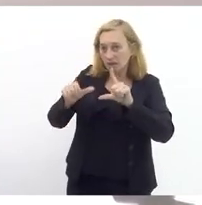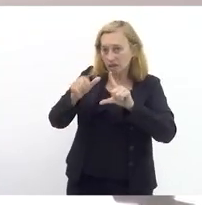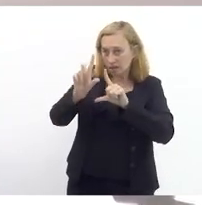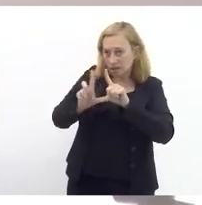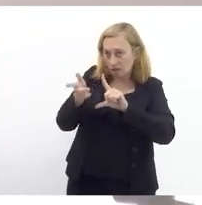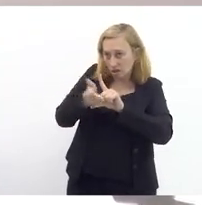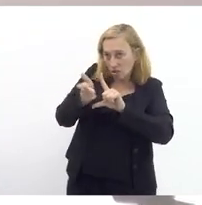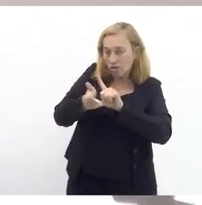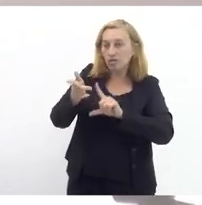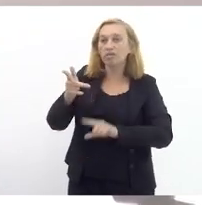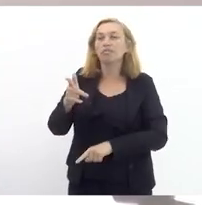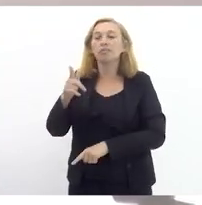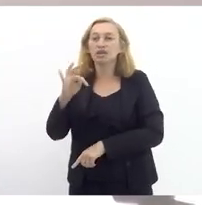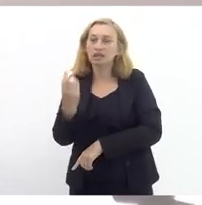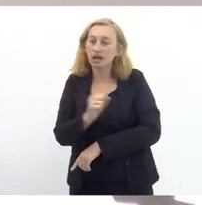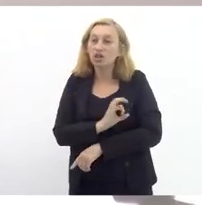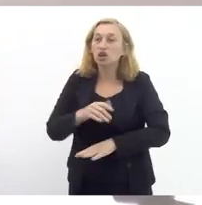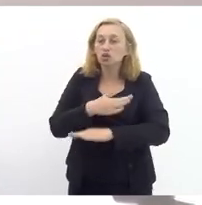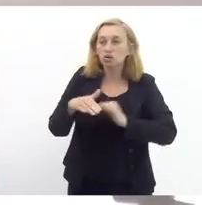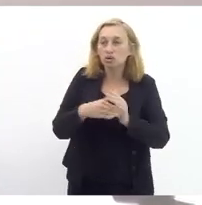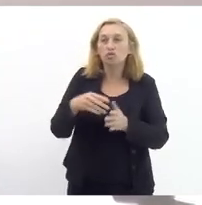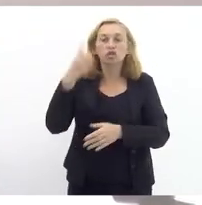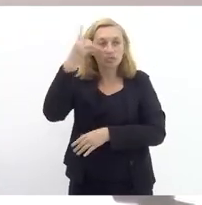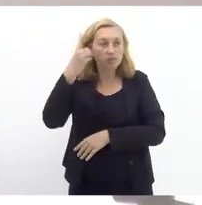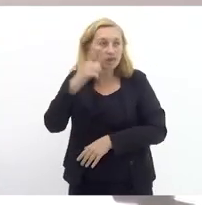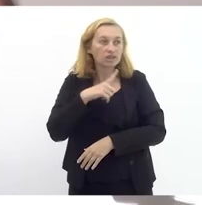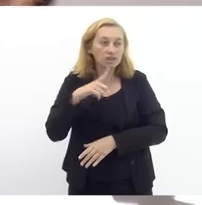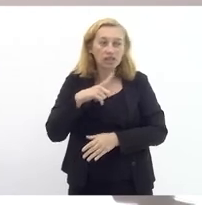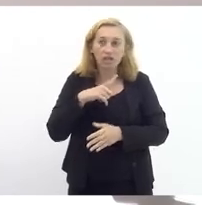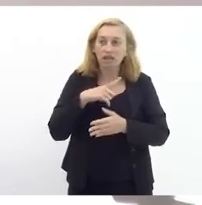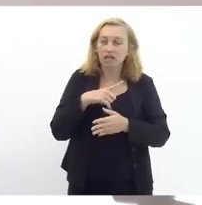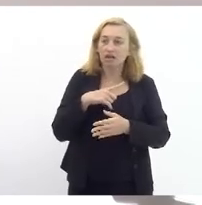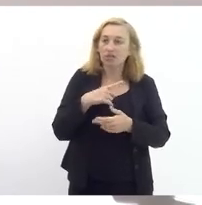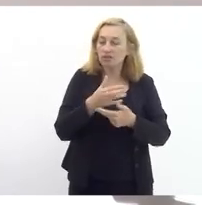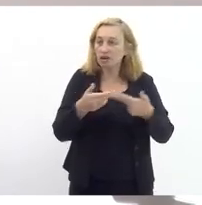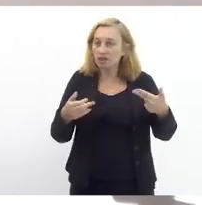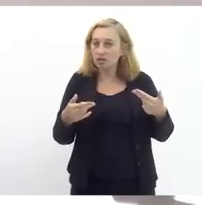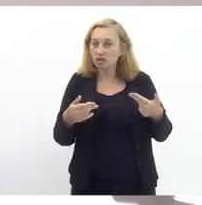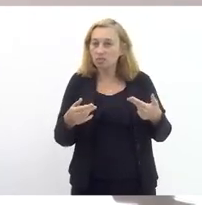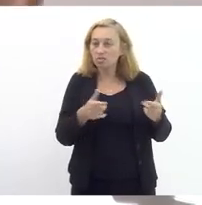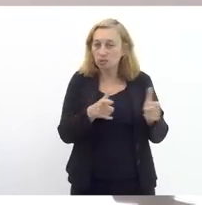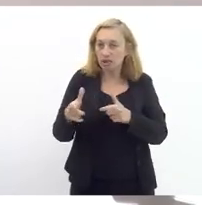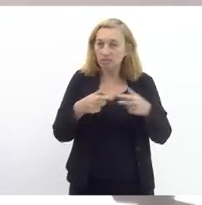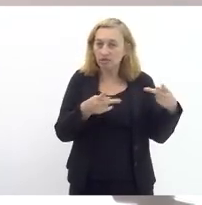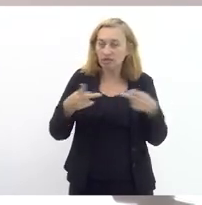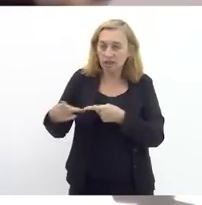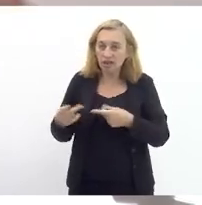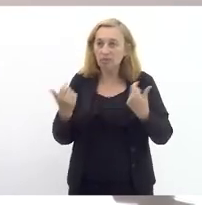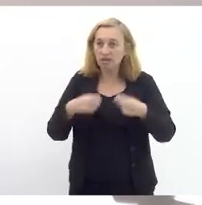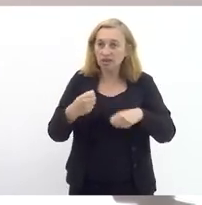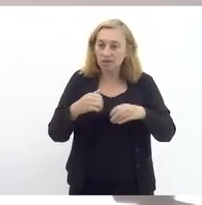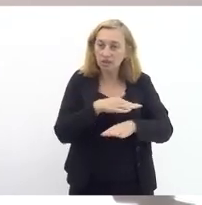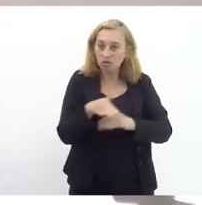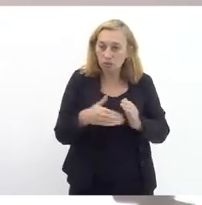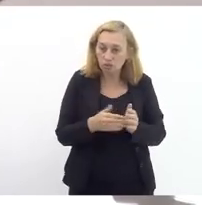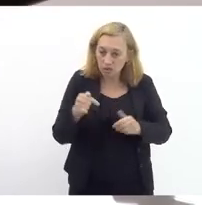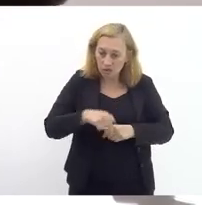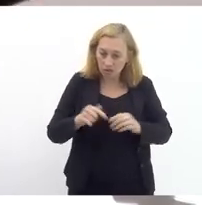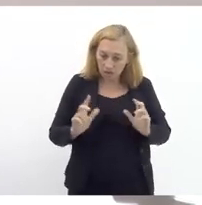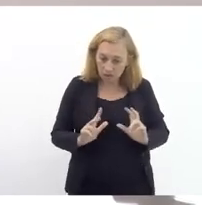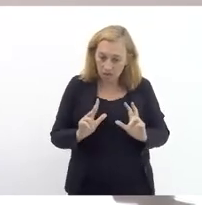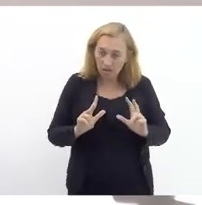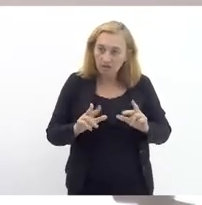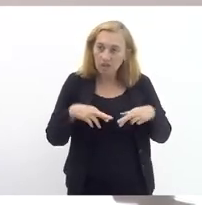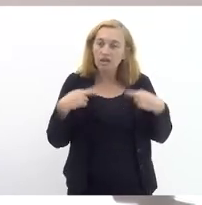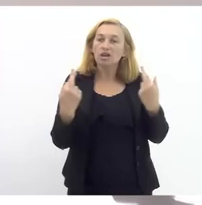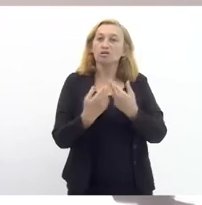Então, nós temos que tentar o máximo possível marcar uma data e que a maioria possa estar presente para fazer esse laudo de vistoria,